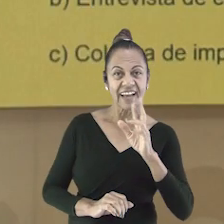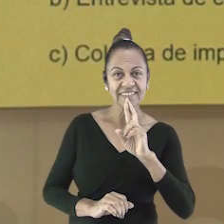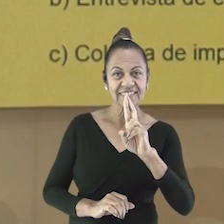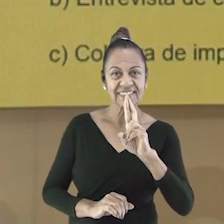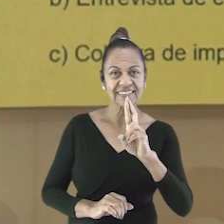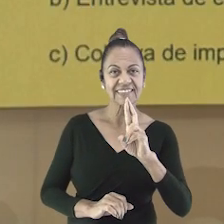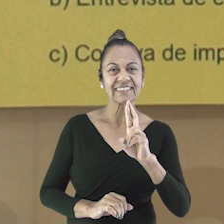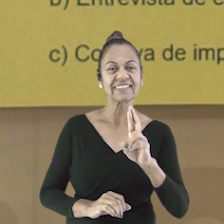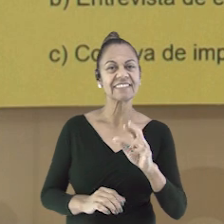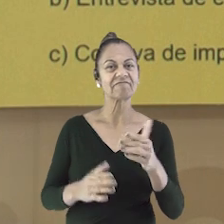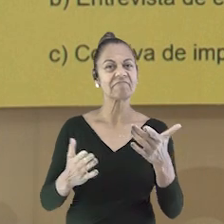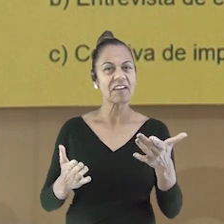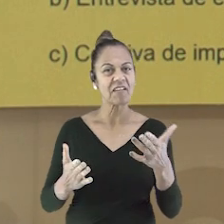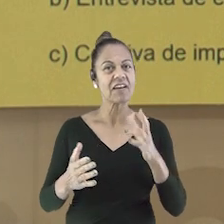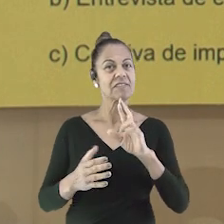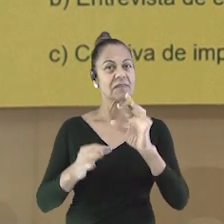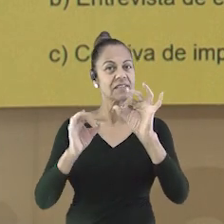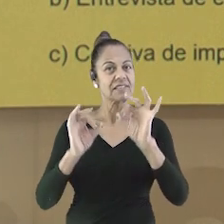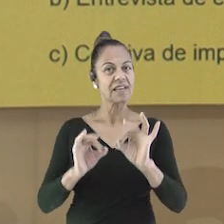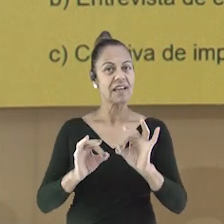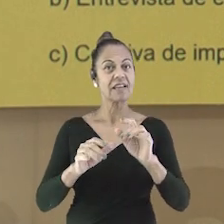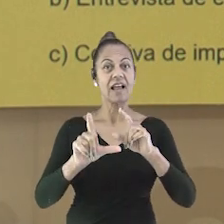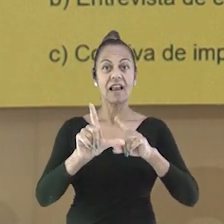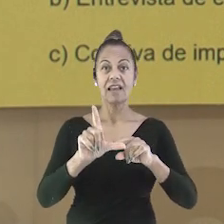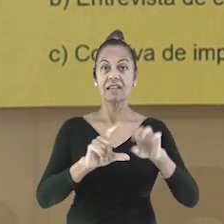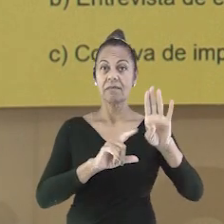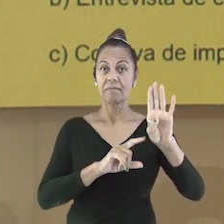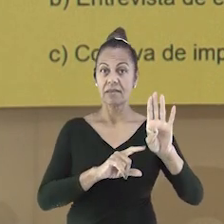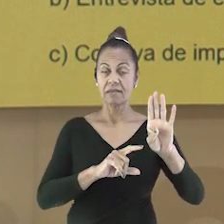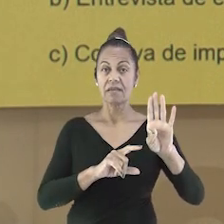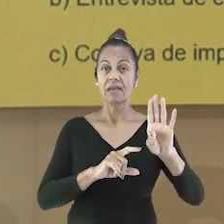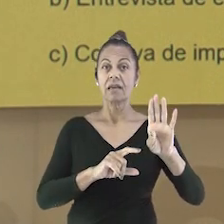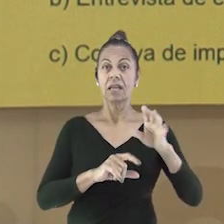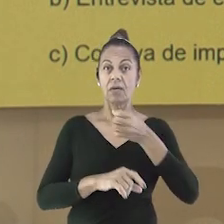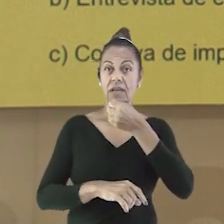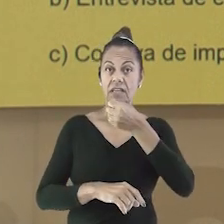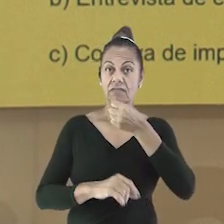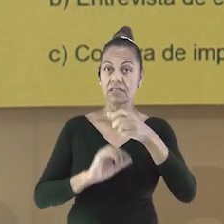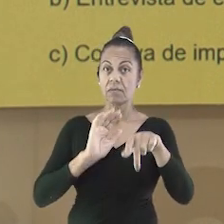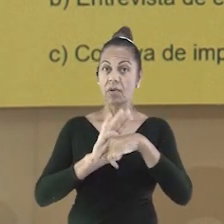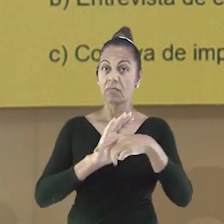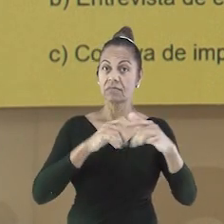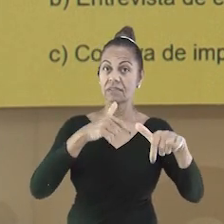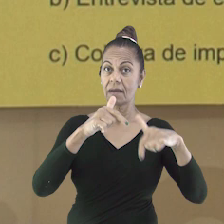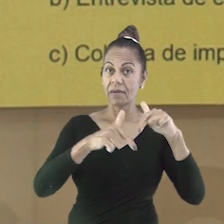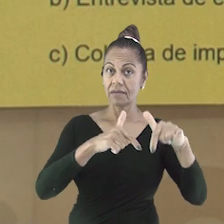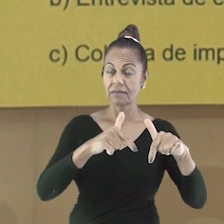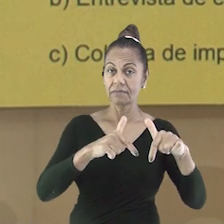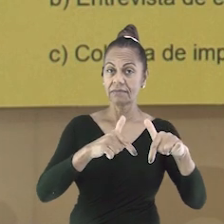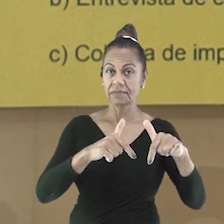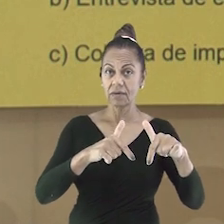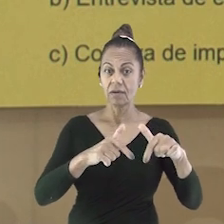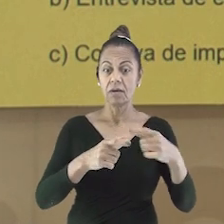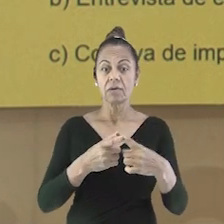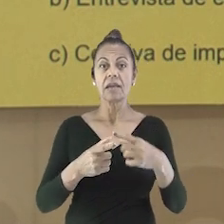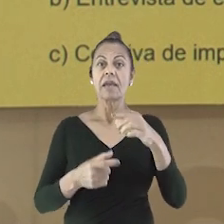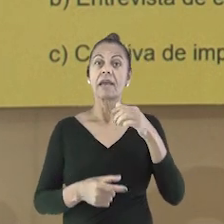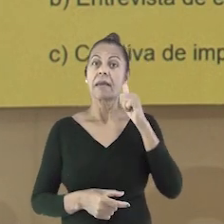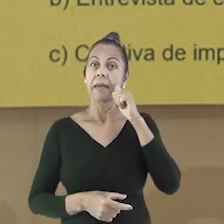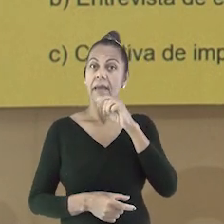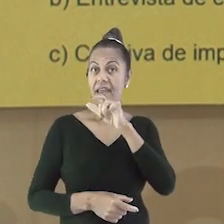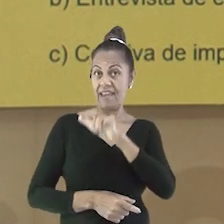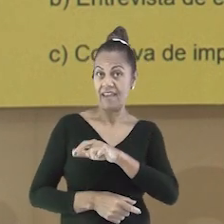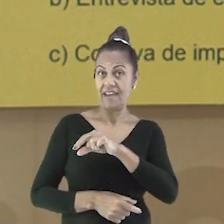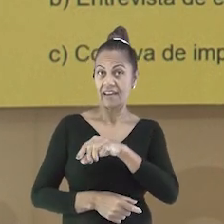Já chegou a uma resposta? A resposta correta é a letra B, entrevista de emprego. Maria colocou